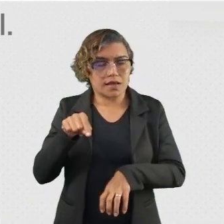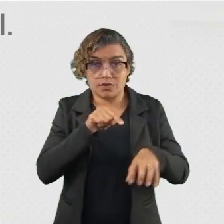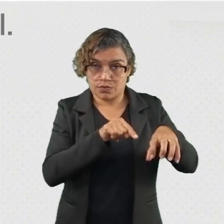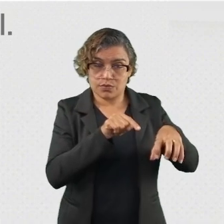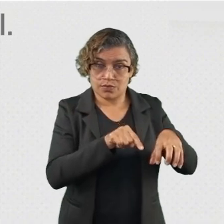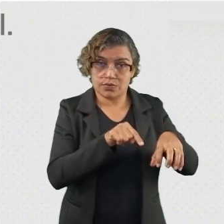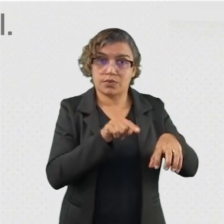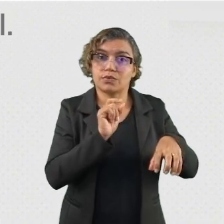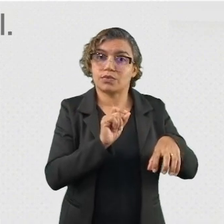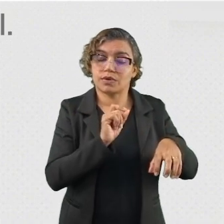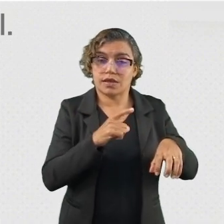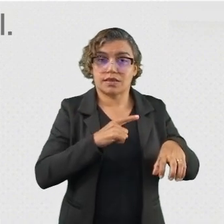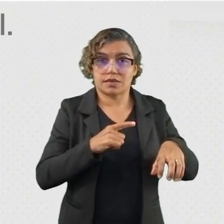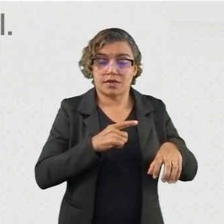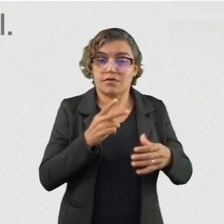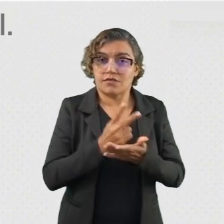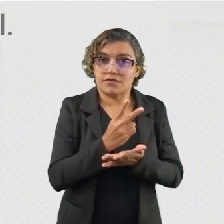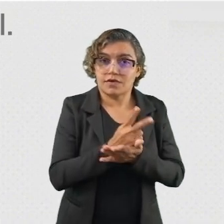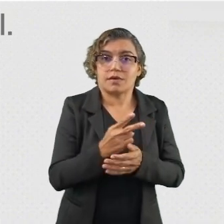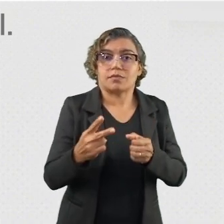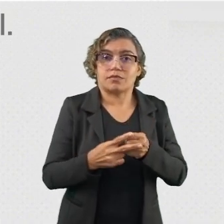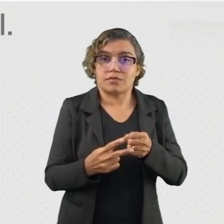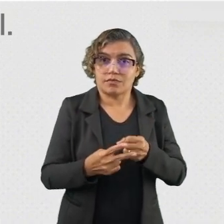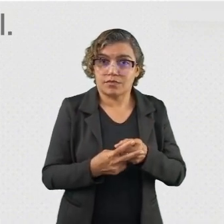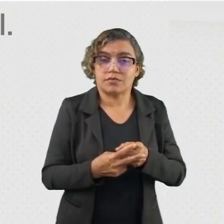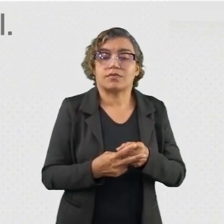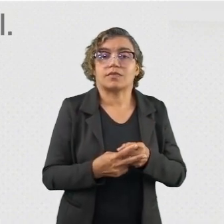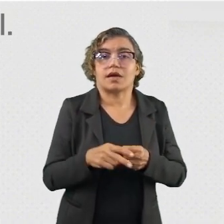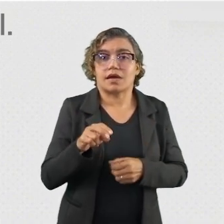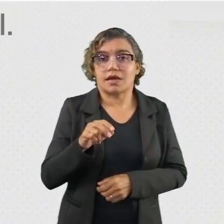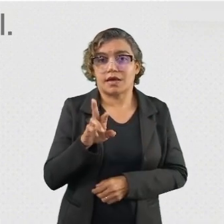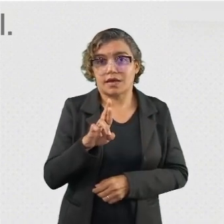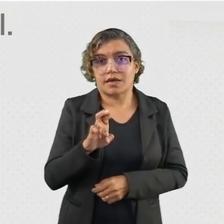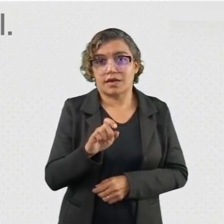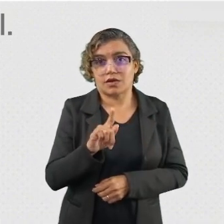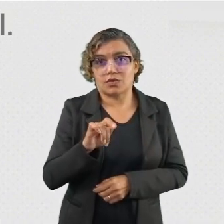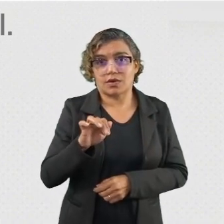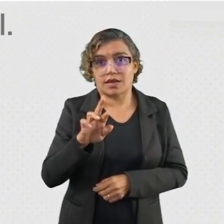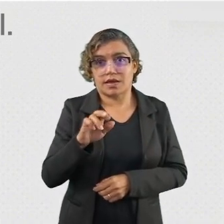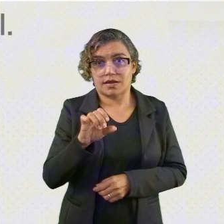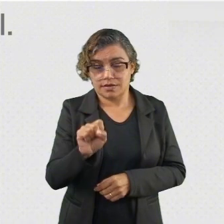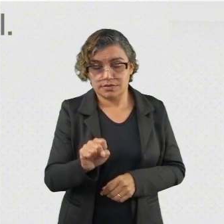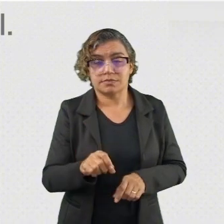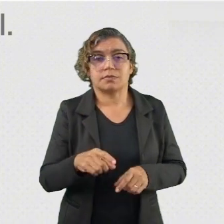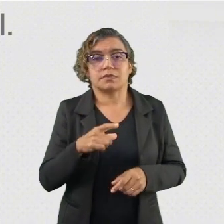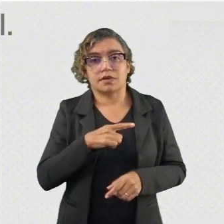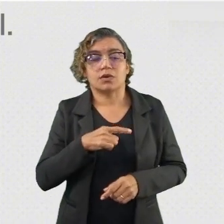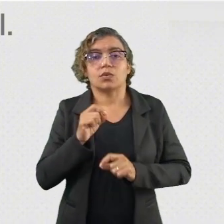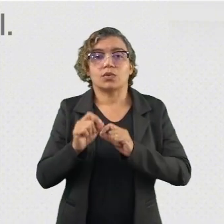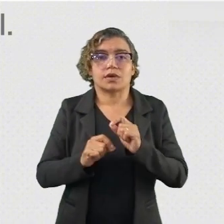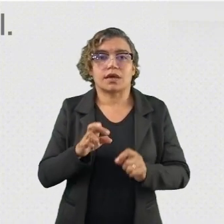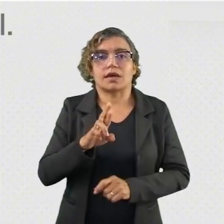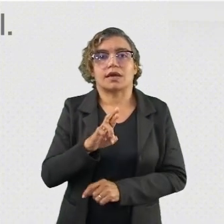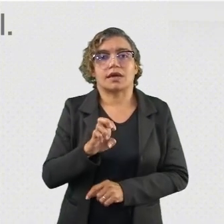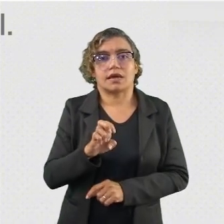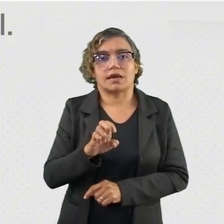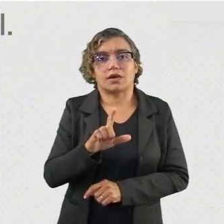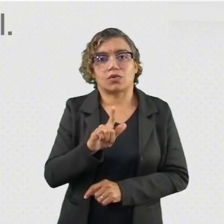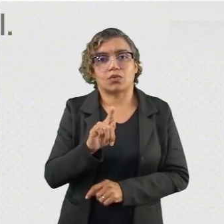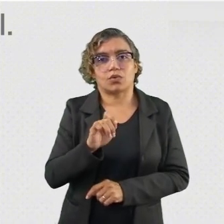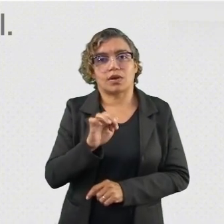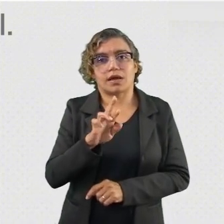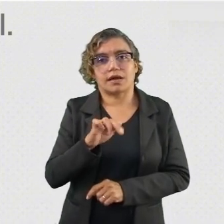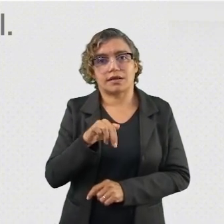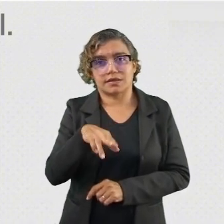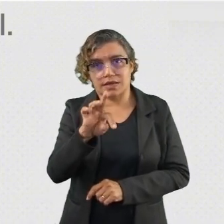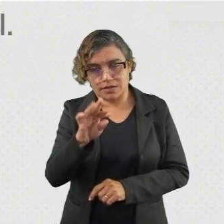americano, que considera esses mesmos verbos como verbos regulares. Por isso que você vê aqui a questão da regularidade verbal. O que